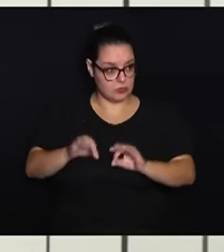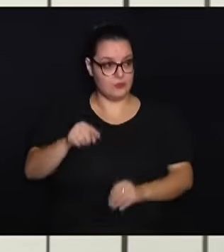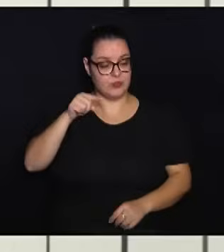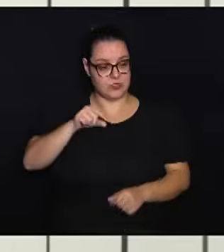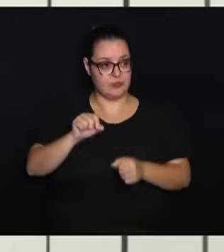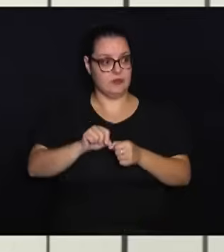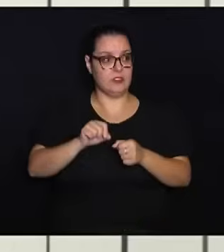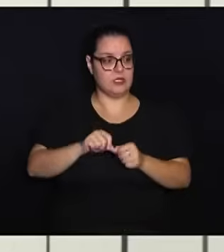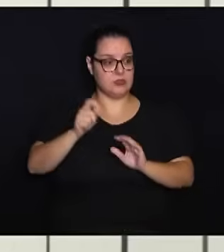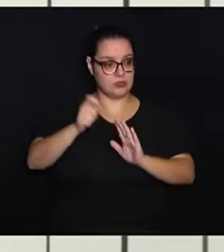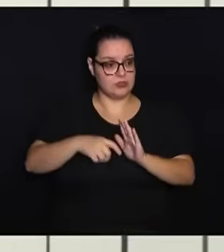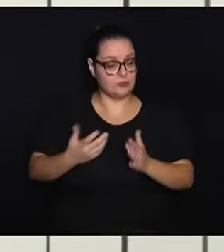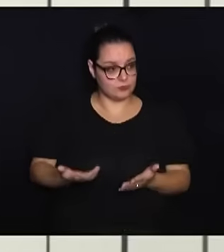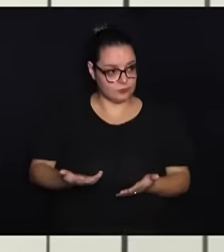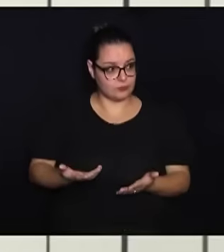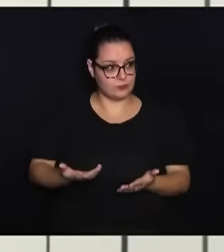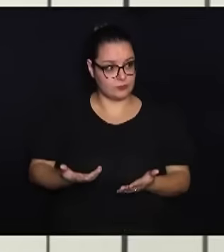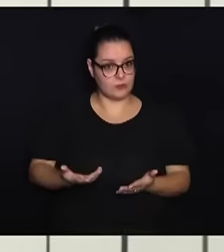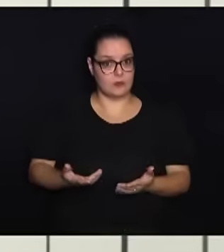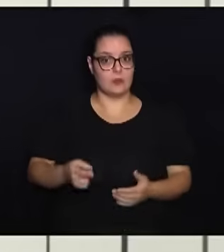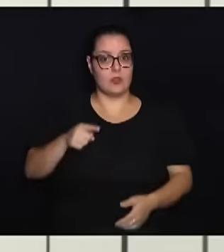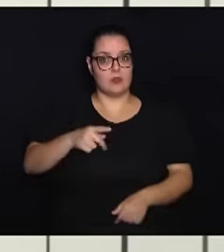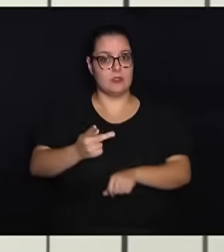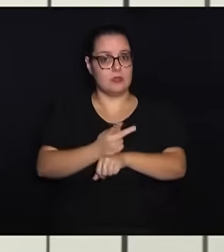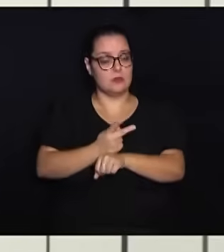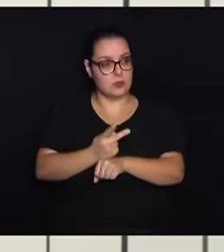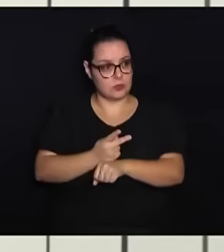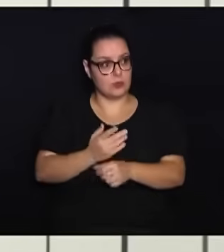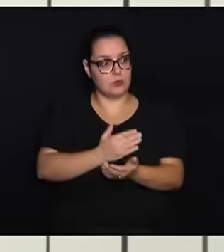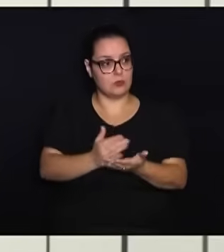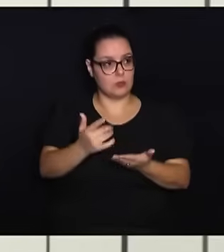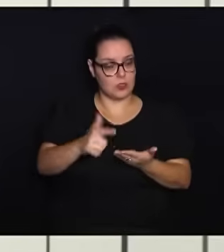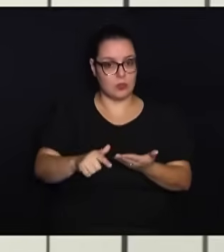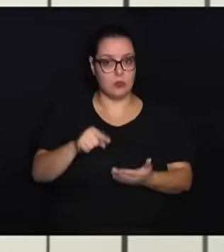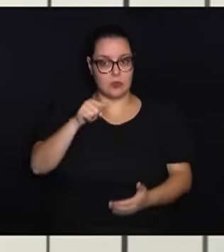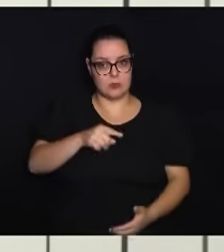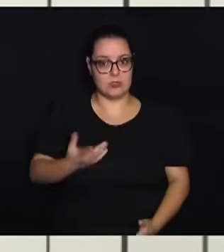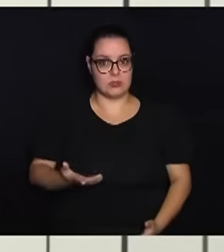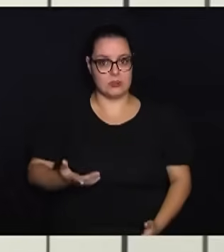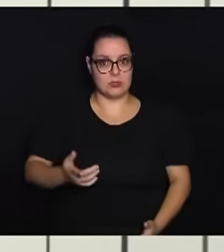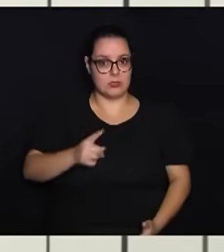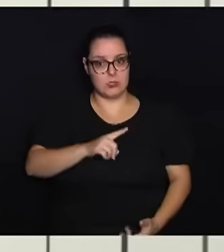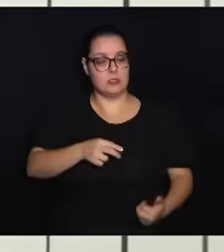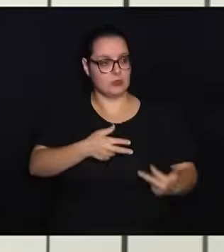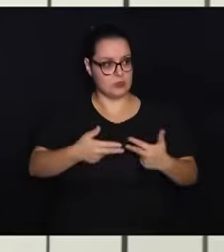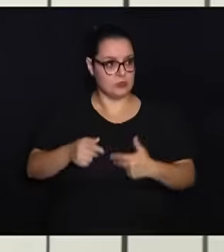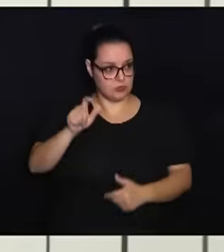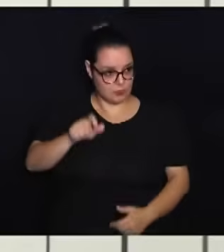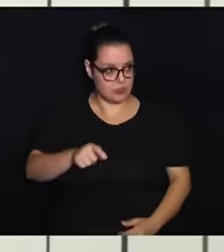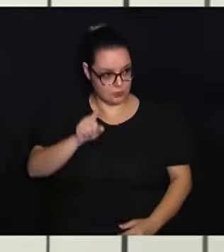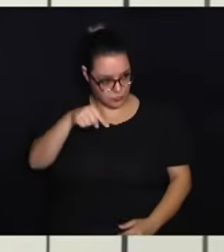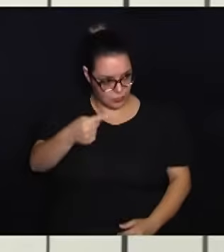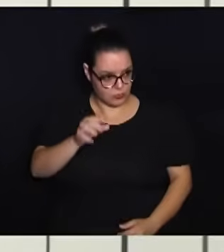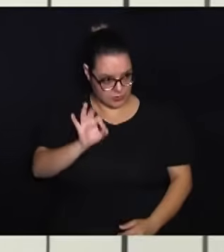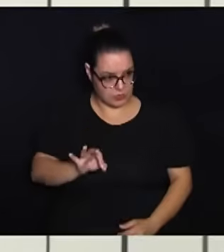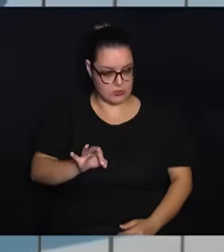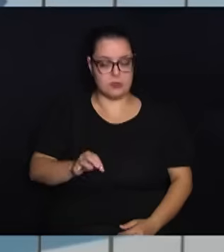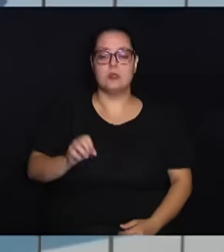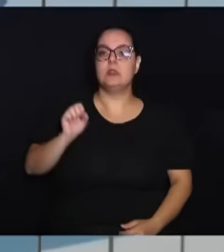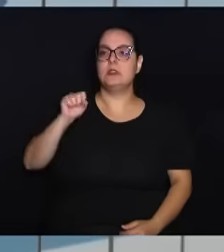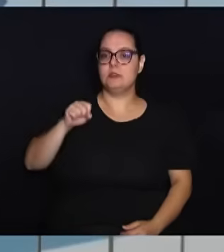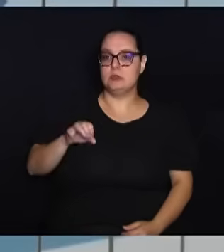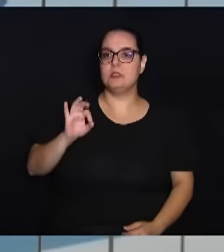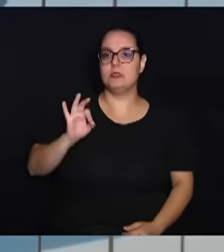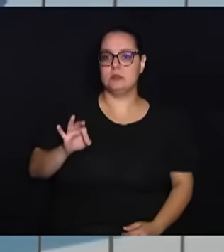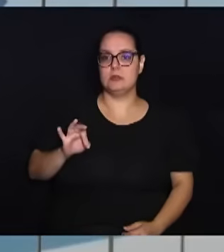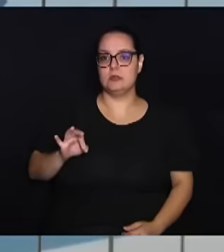faz a sua execução e você busca o seu recomeçar por você, não seguindo o padrão do outro, é isso? Exatamente,